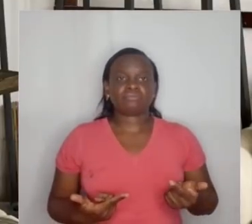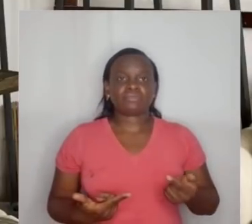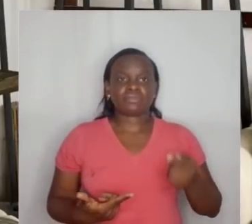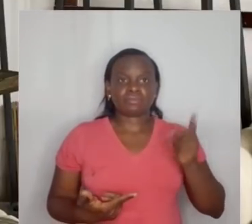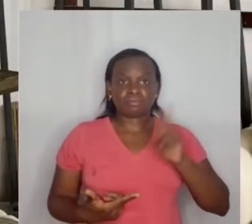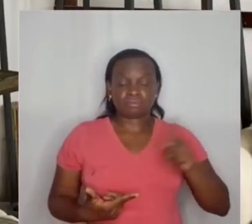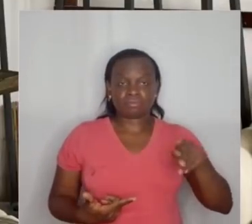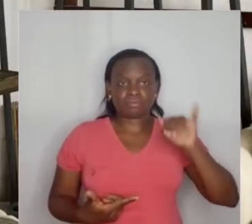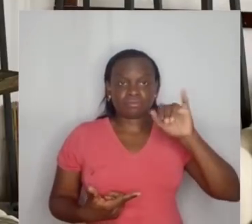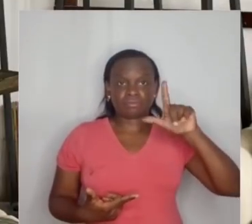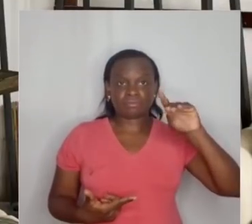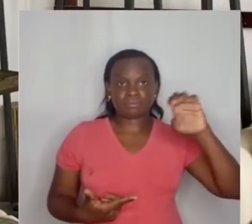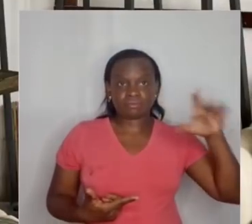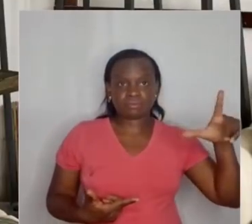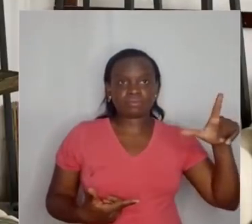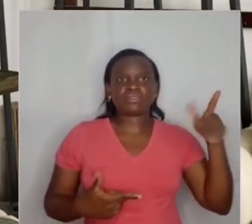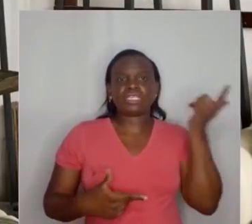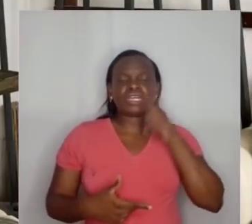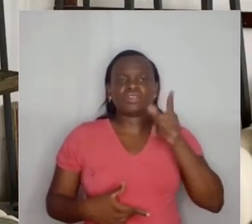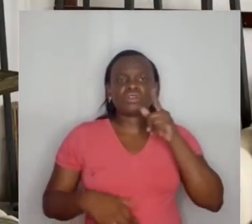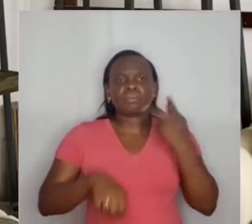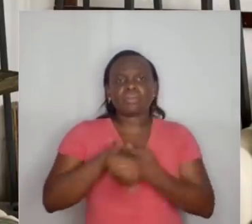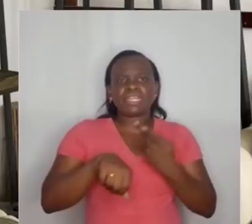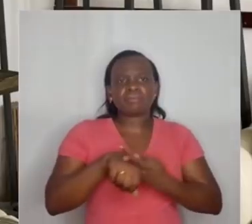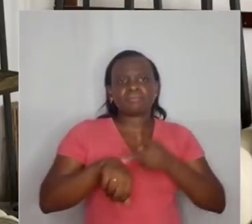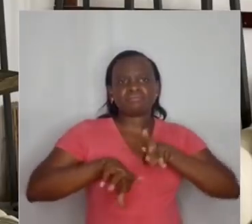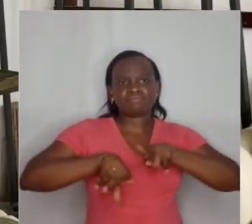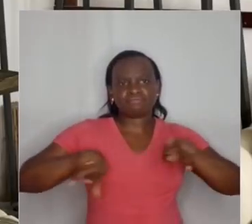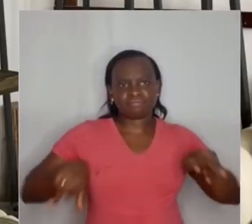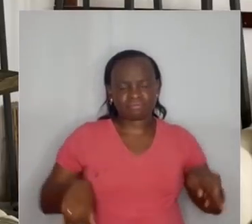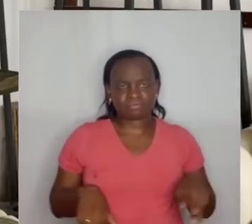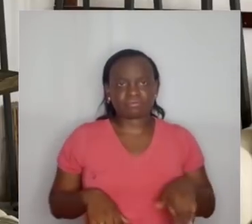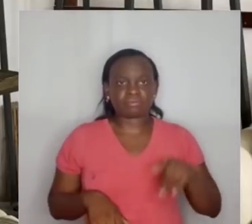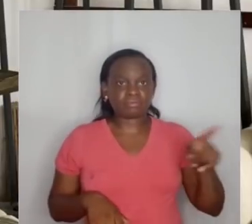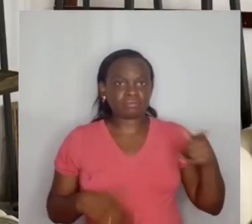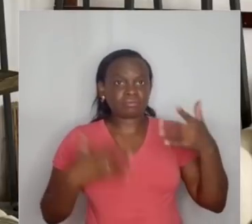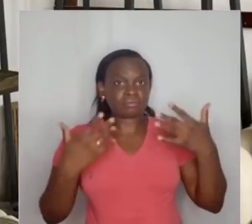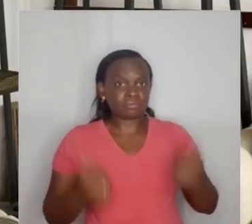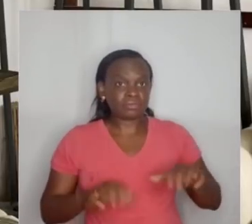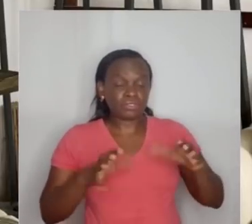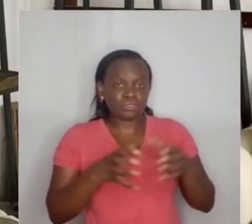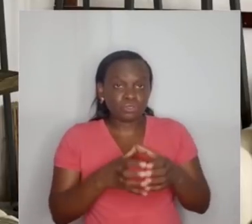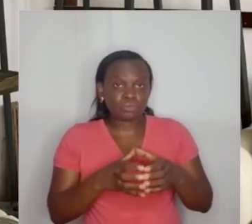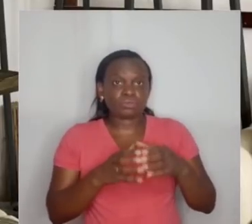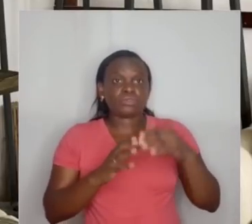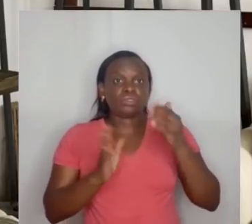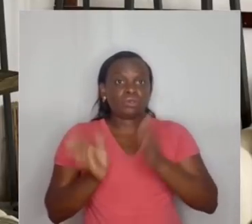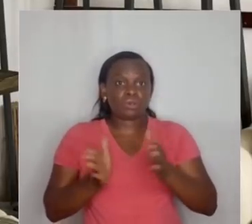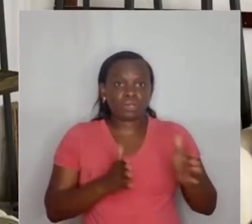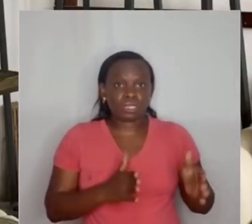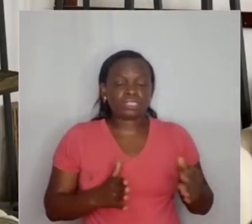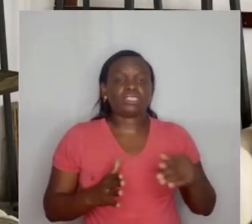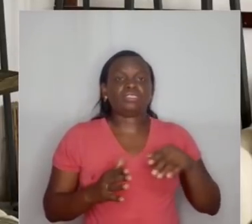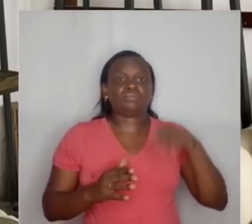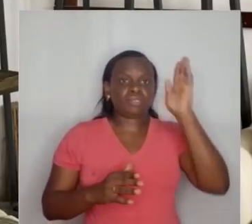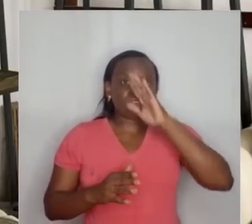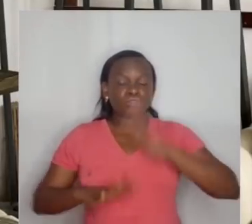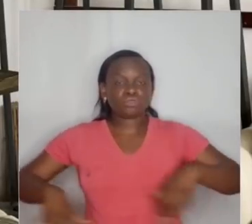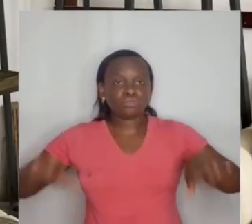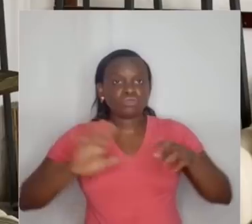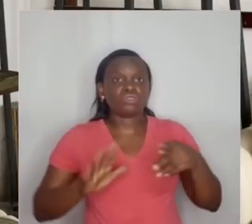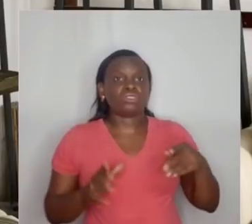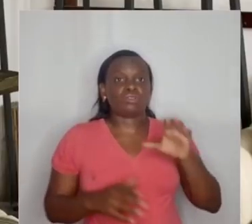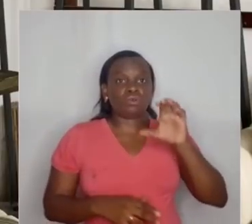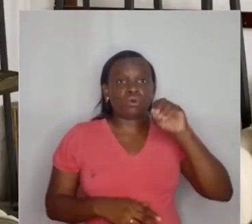o professor Ildeu recebeu importantes prêmios. Foi admitido na Ordem Nacional do Mérito Científico, classe